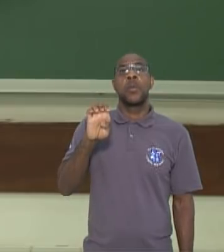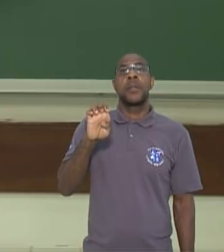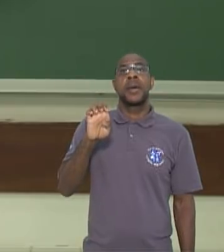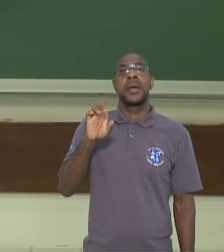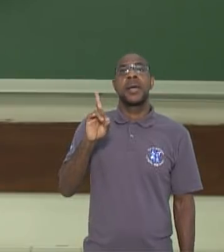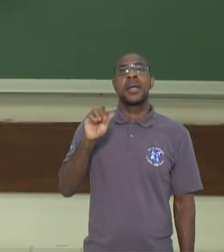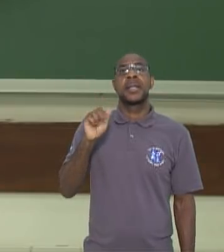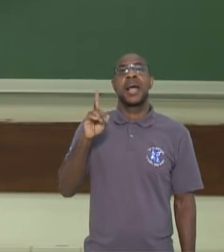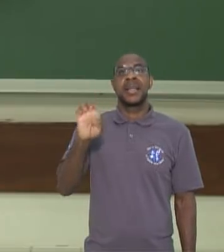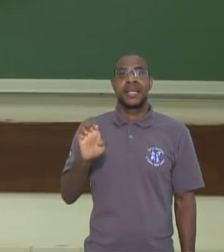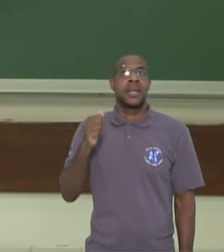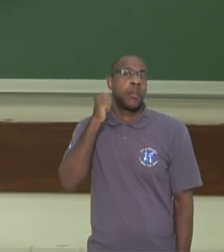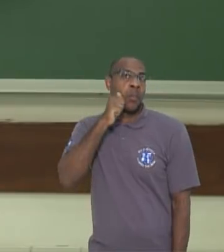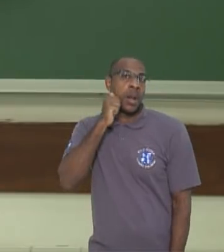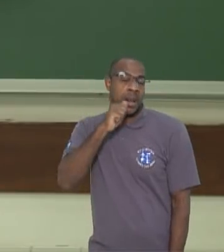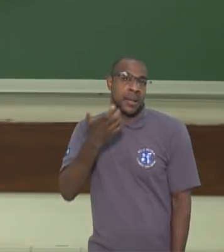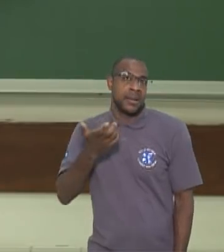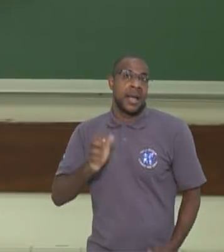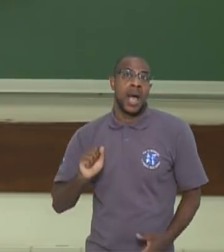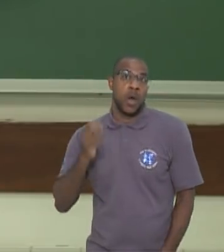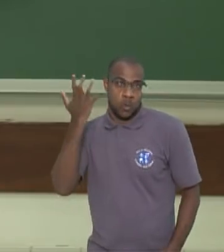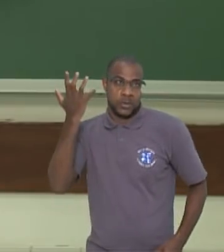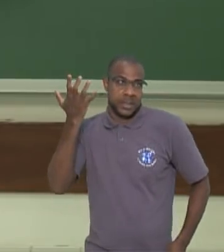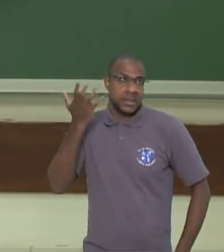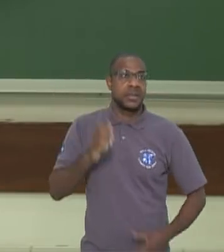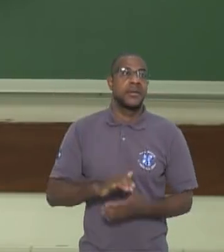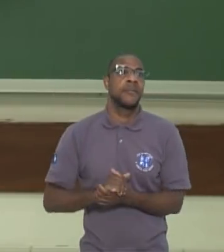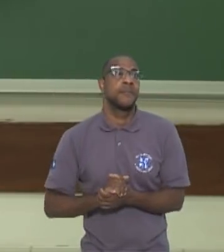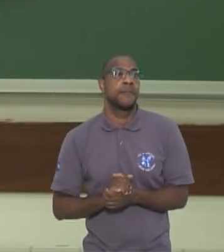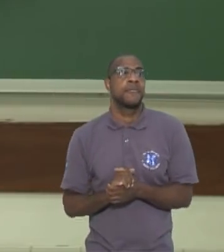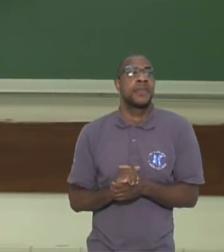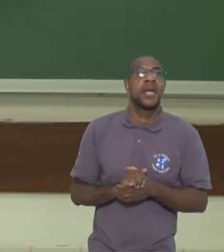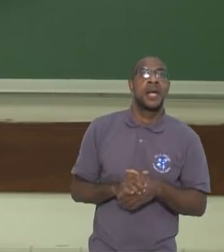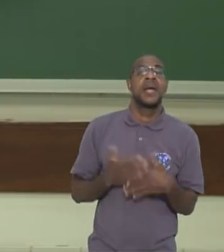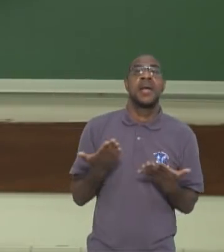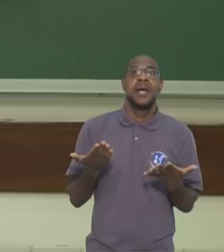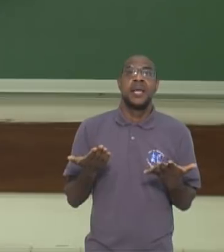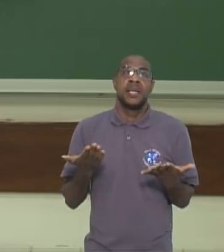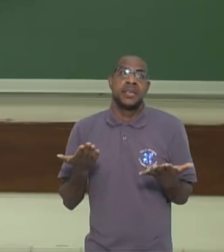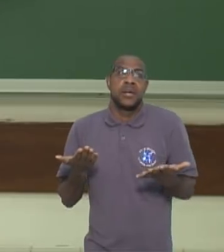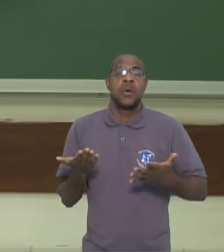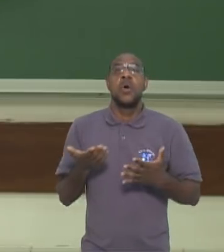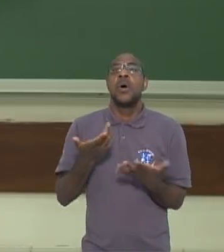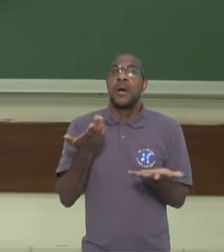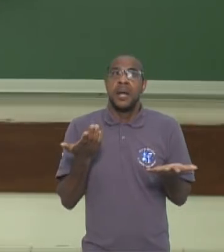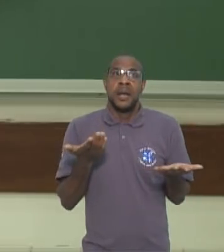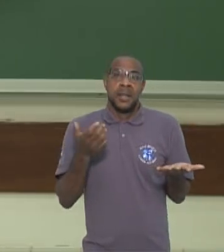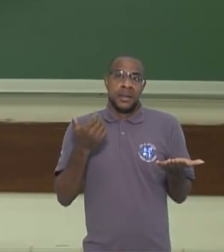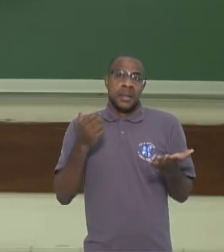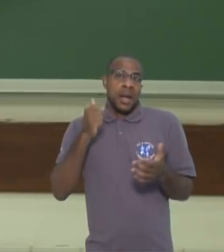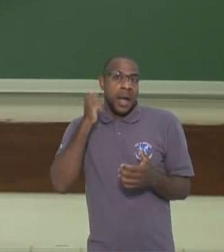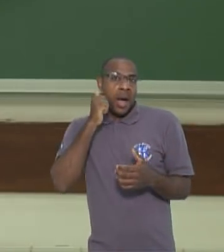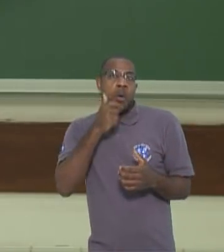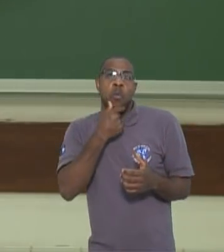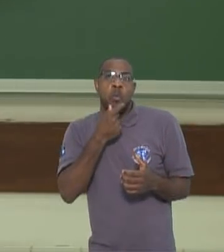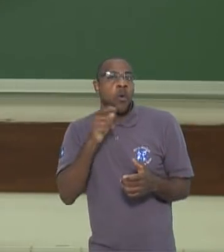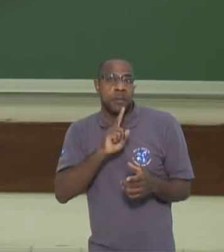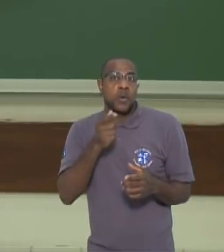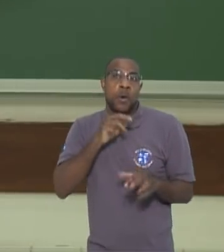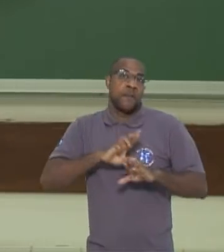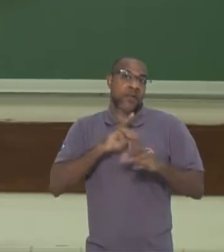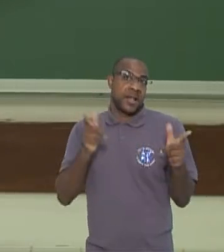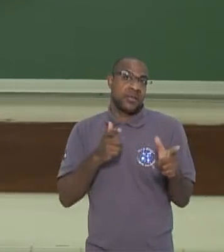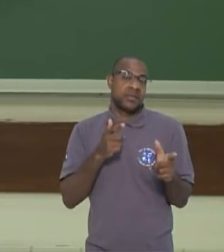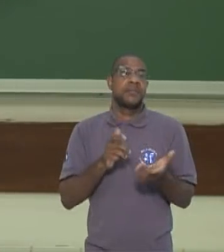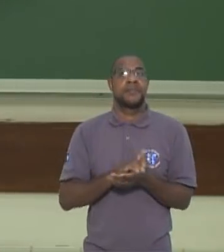produzindo espermatozoide diariamente, né? Está sempre fresquinho ali o gameta. A mulher nasce com ele já, tá? Então, tem essa relação aí, só com a idade da mãe e não do